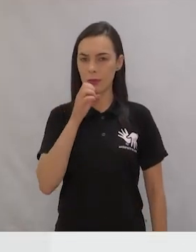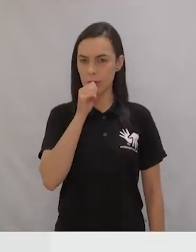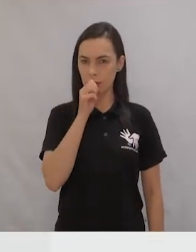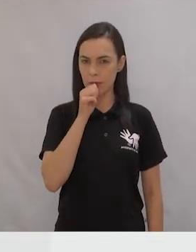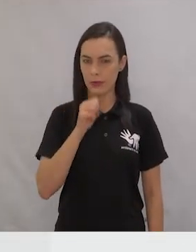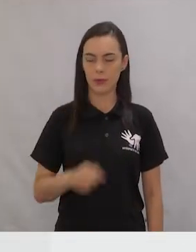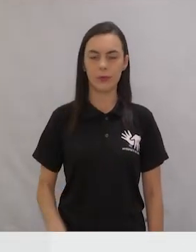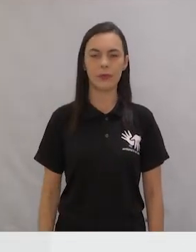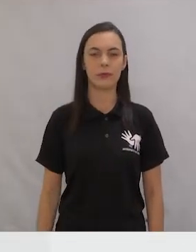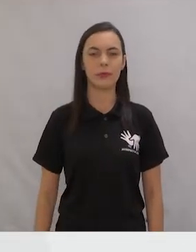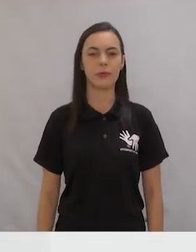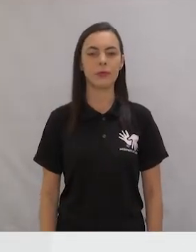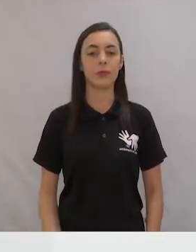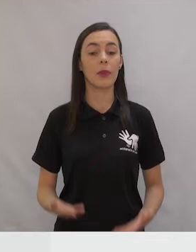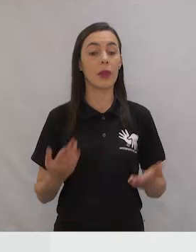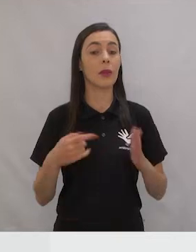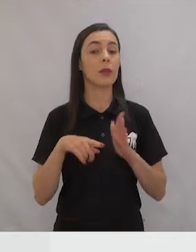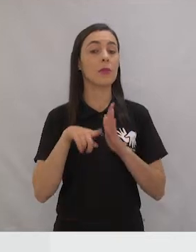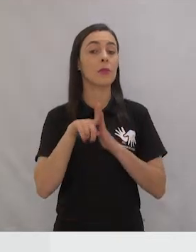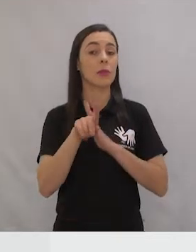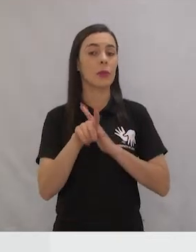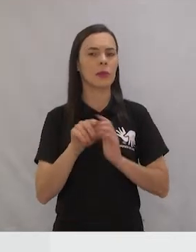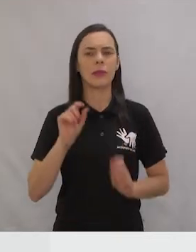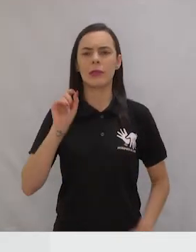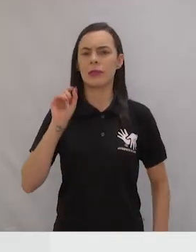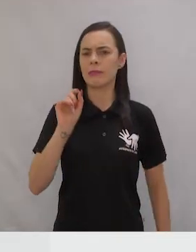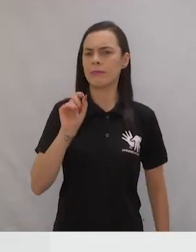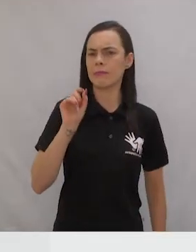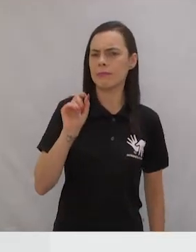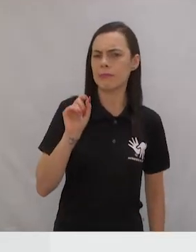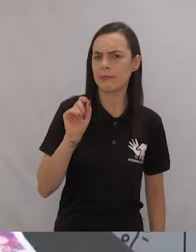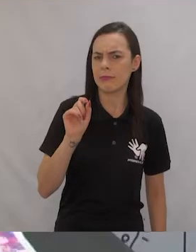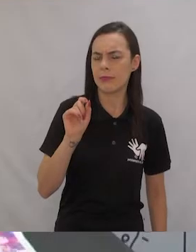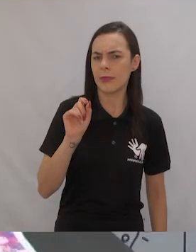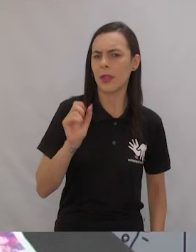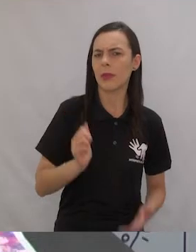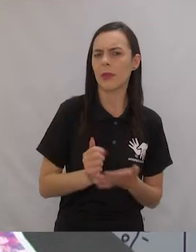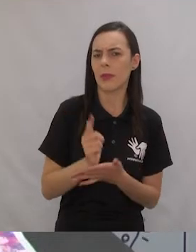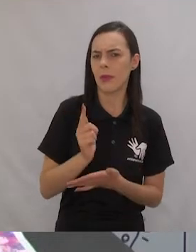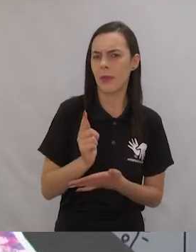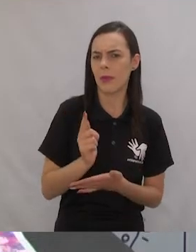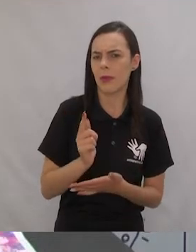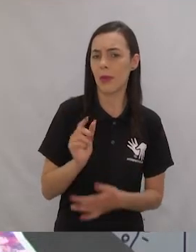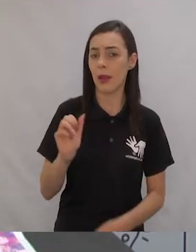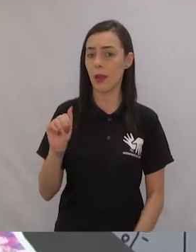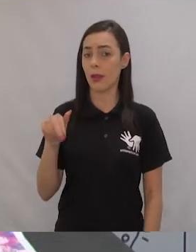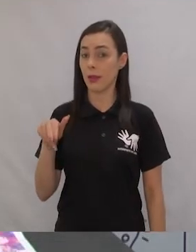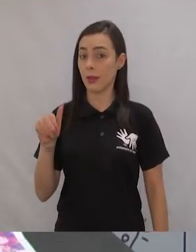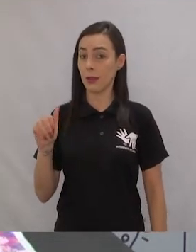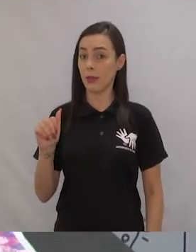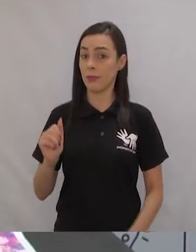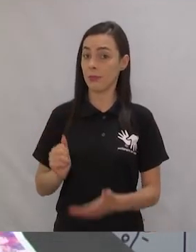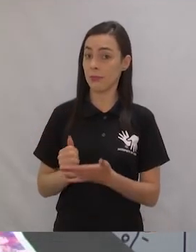laranjas. Olhem lá a pergunta. Quem? Quem que comprou? A Ana.